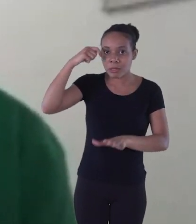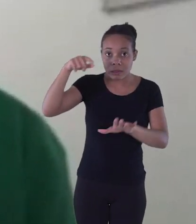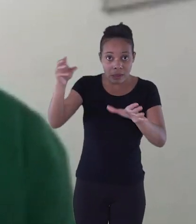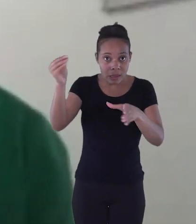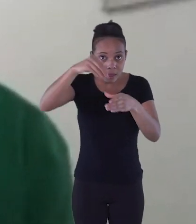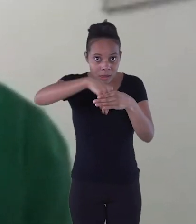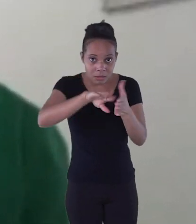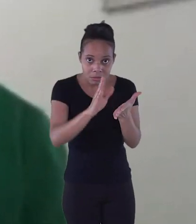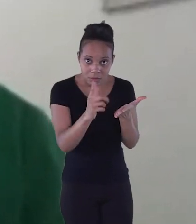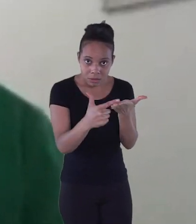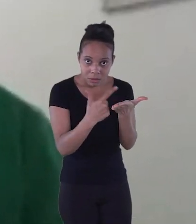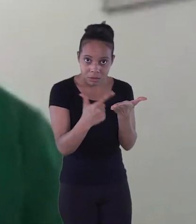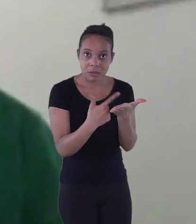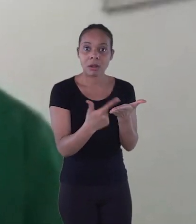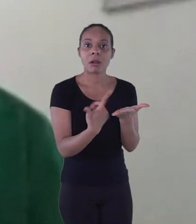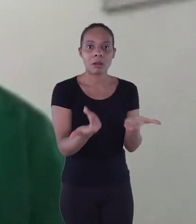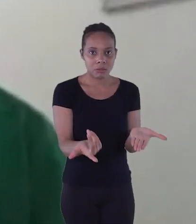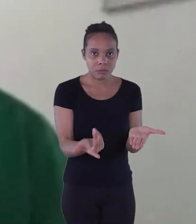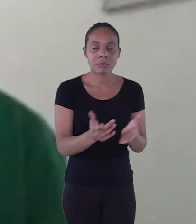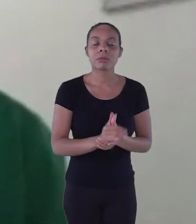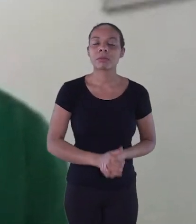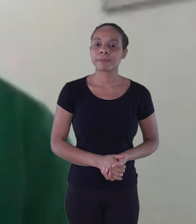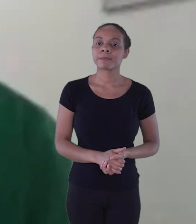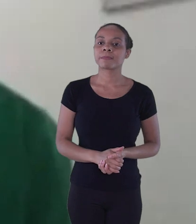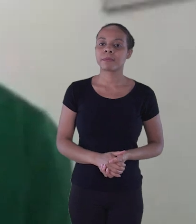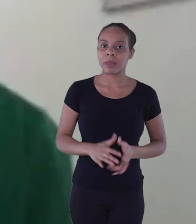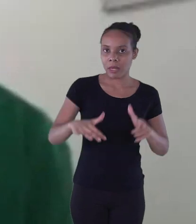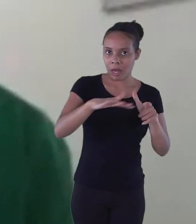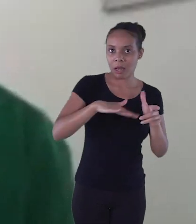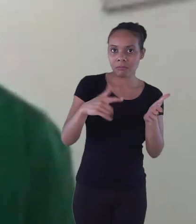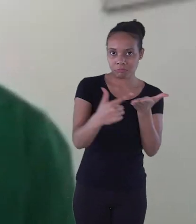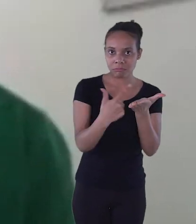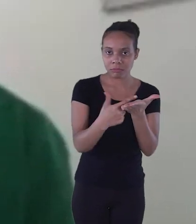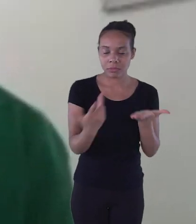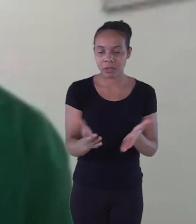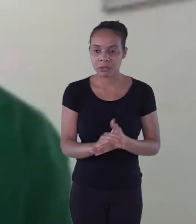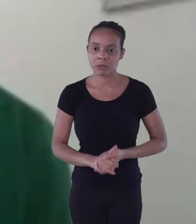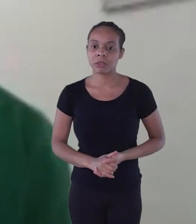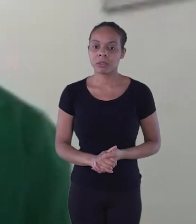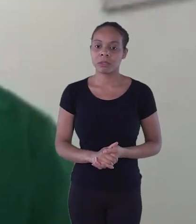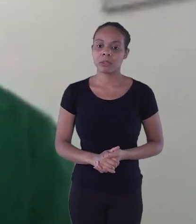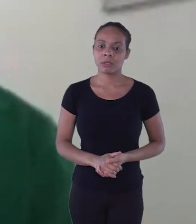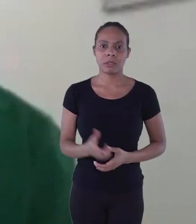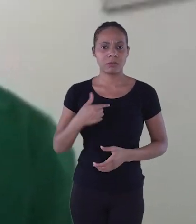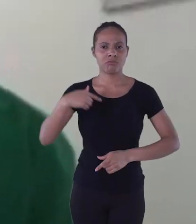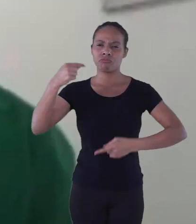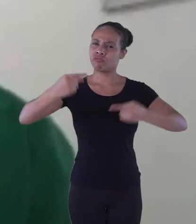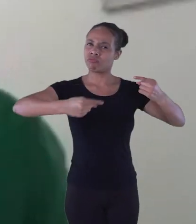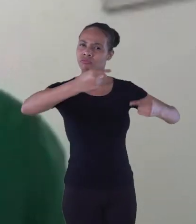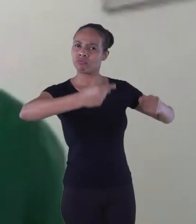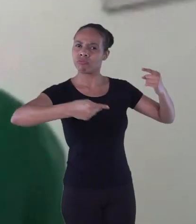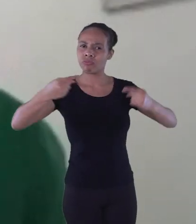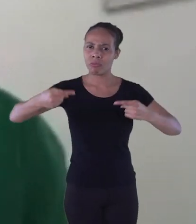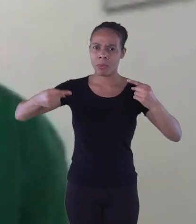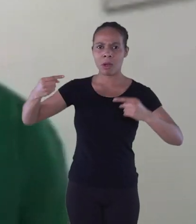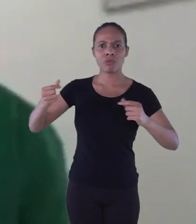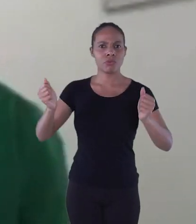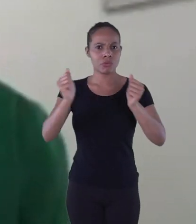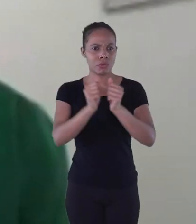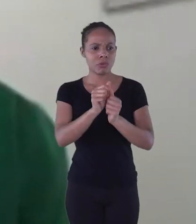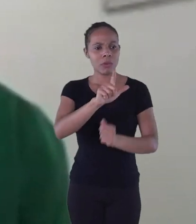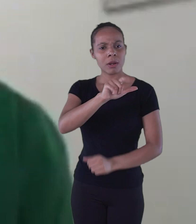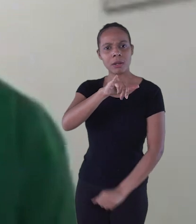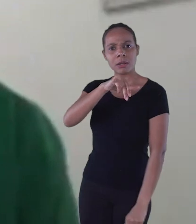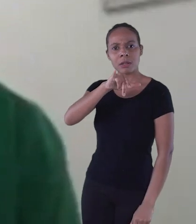artistas. Eu me lembrei agora, foi um maior debate com a Lília, porque na hora da inclusão, aí